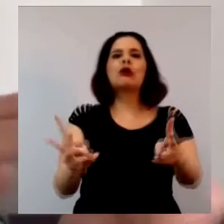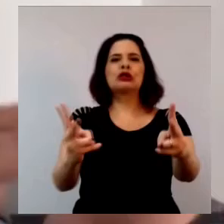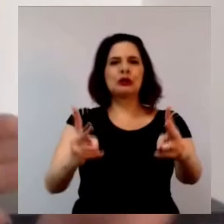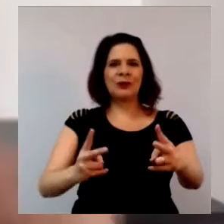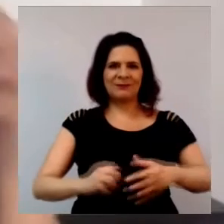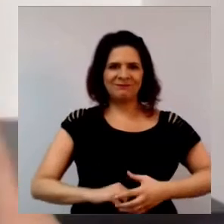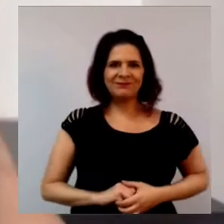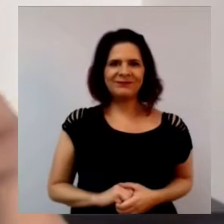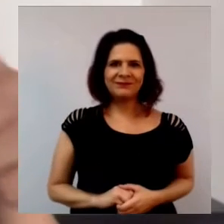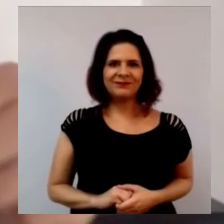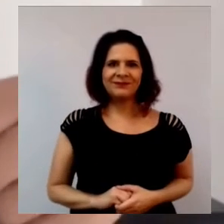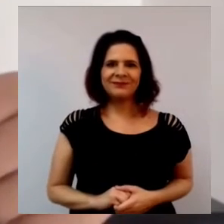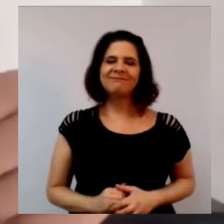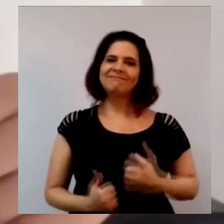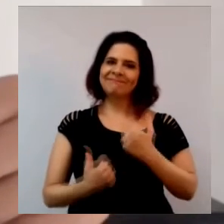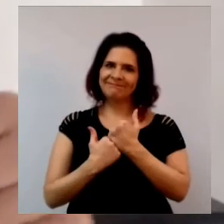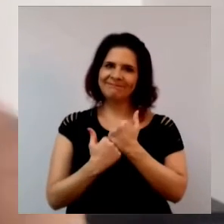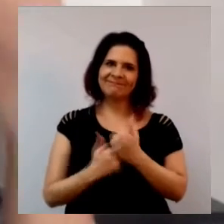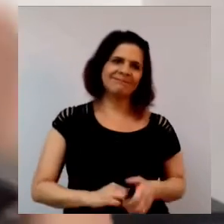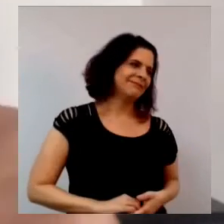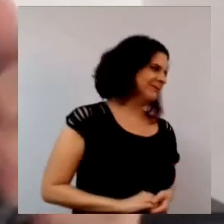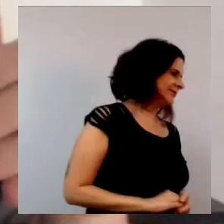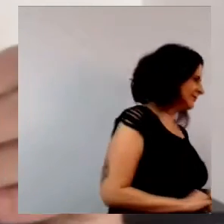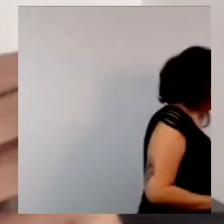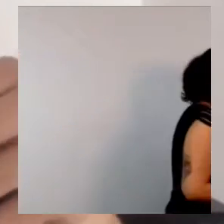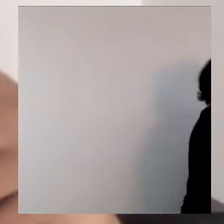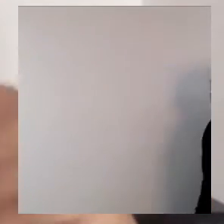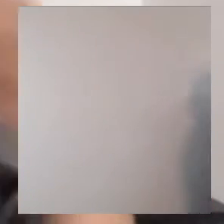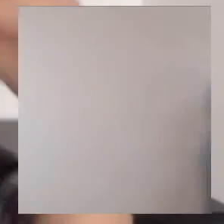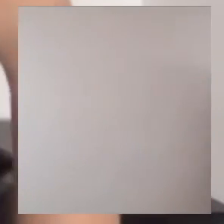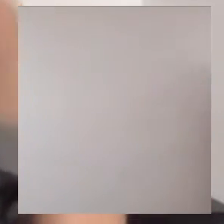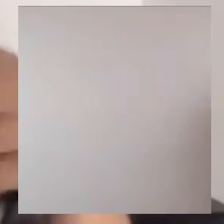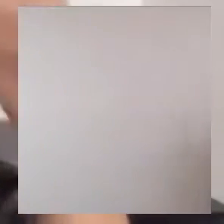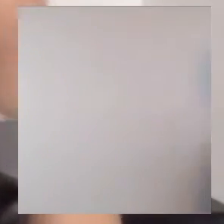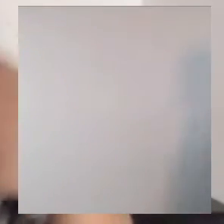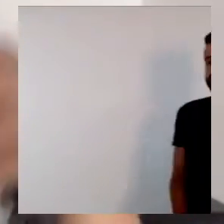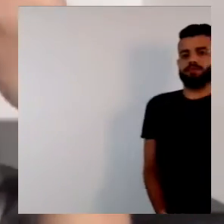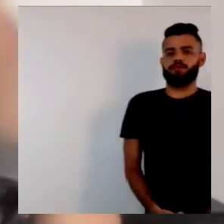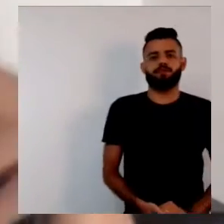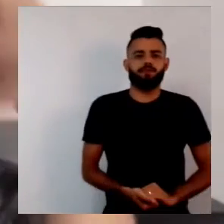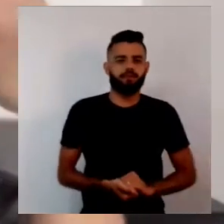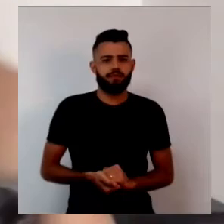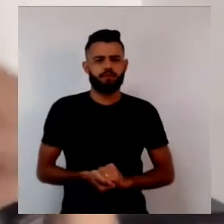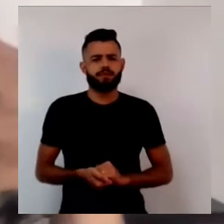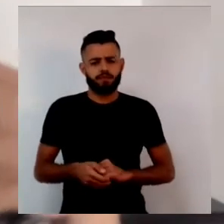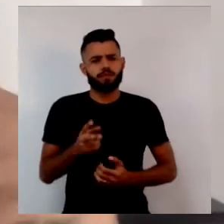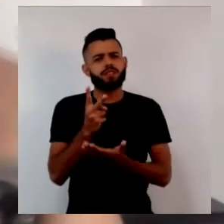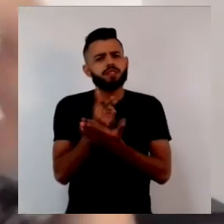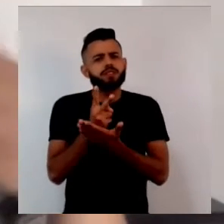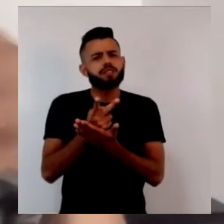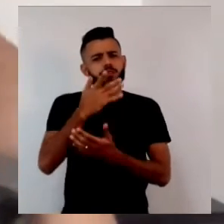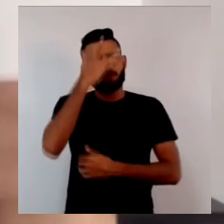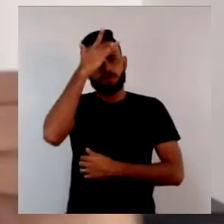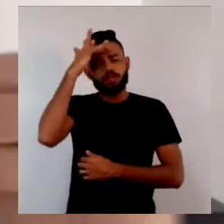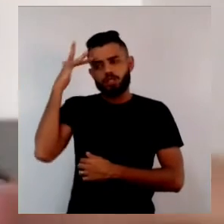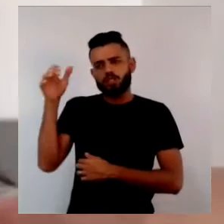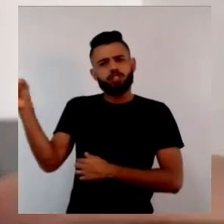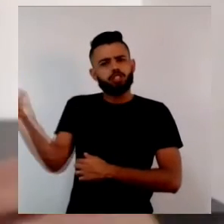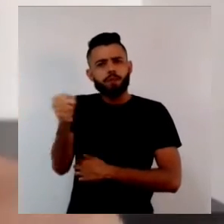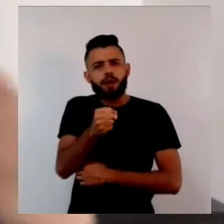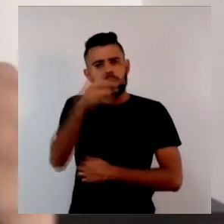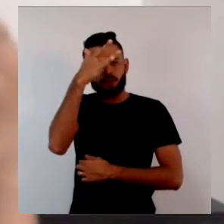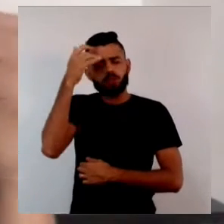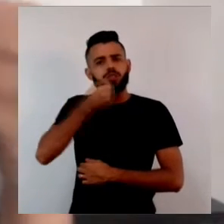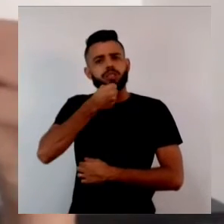desejo final desse tipo de polarização, de desumanização, de chamar jornalistas e outras pessoas e ativistas de lixo